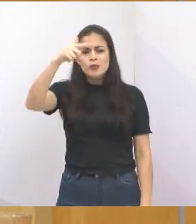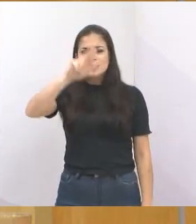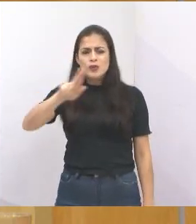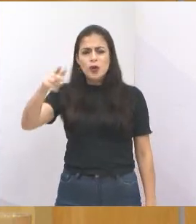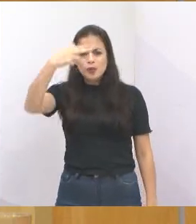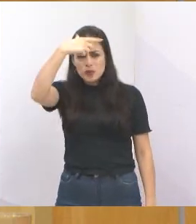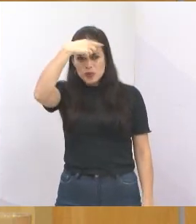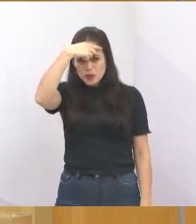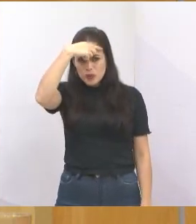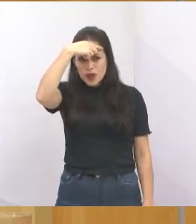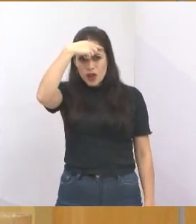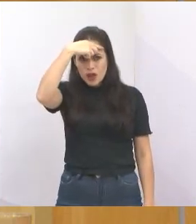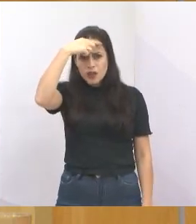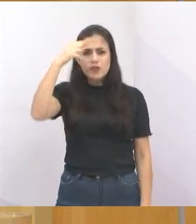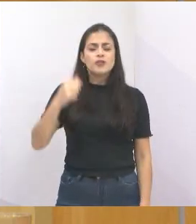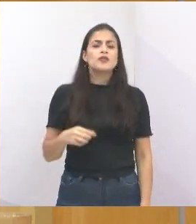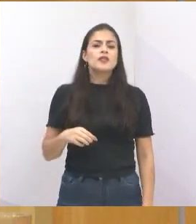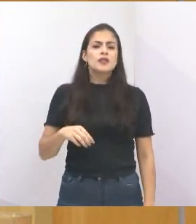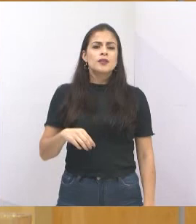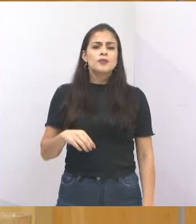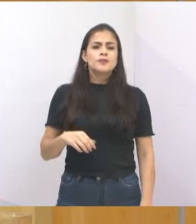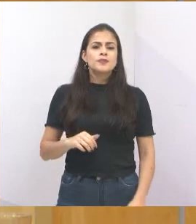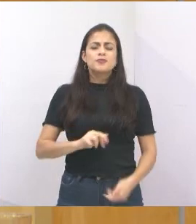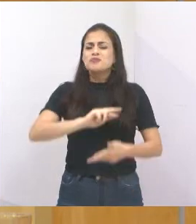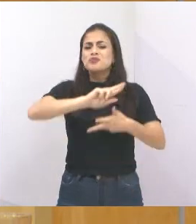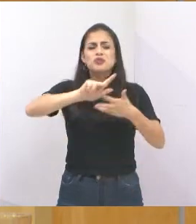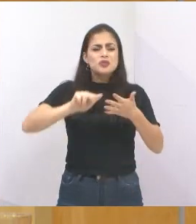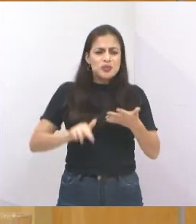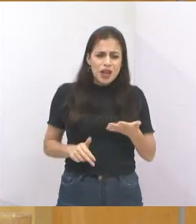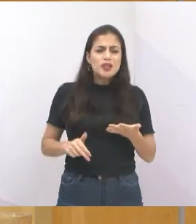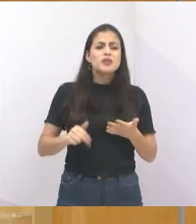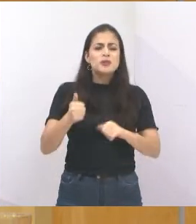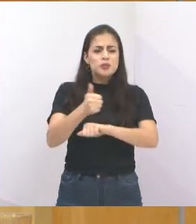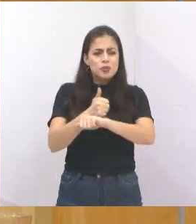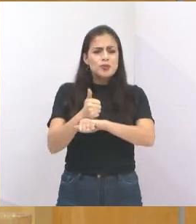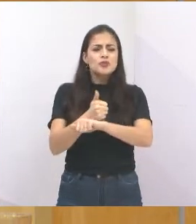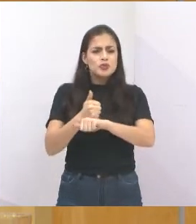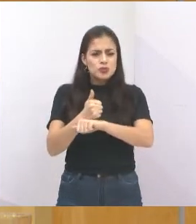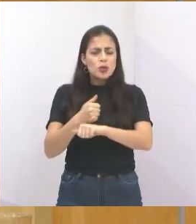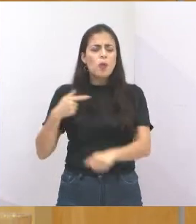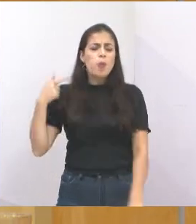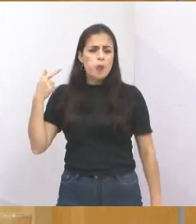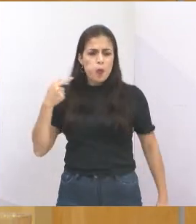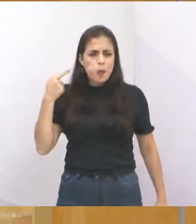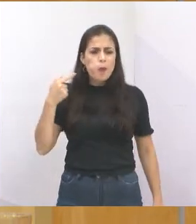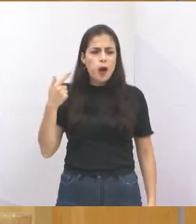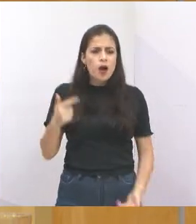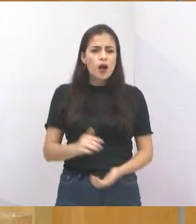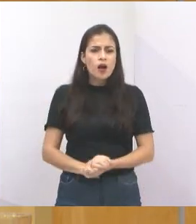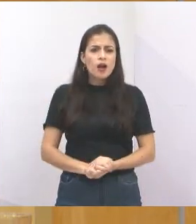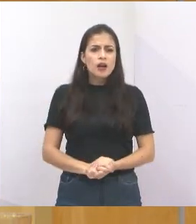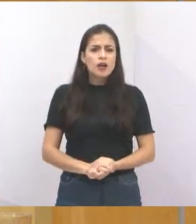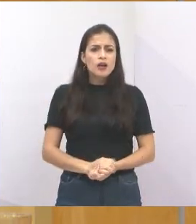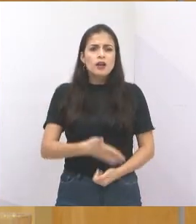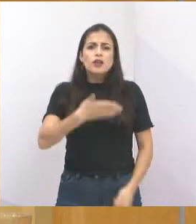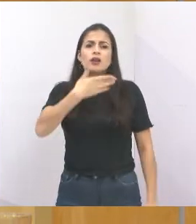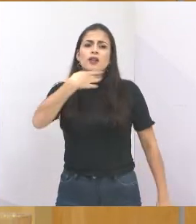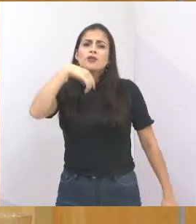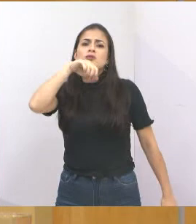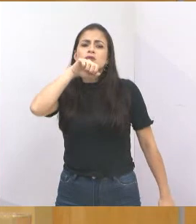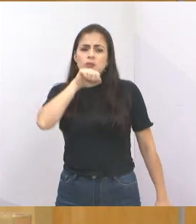Vereador aqui também nessa casa da mira do Wagner vácuo de outros profissionais do direito e aos pais